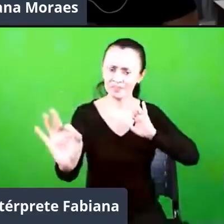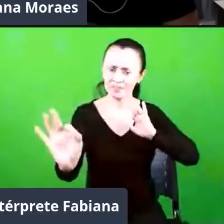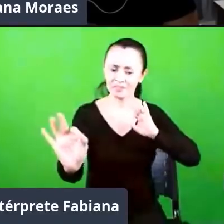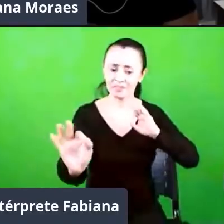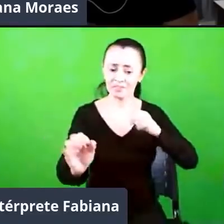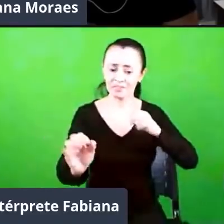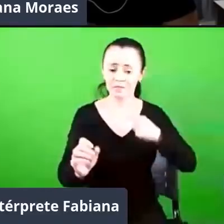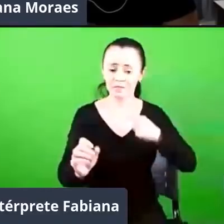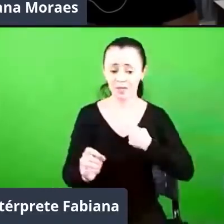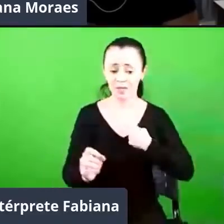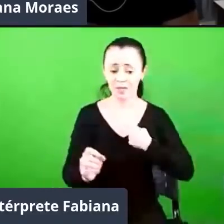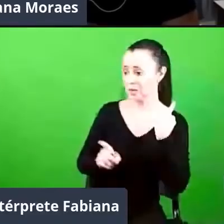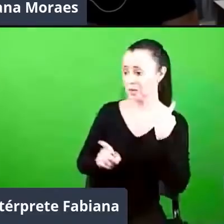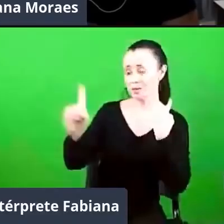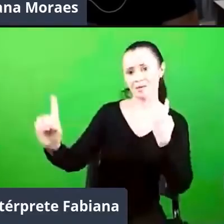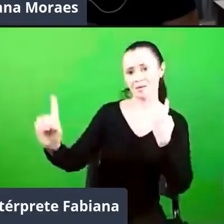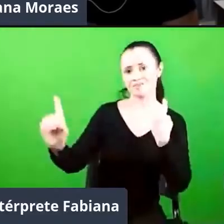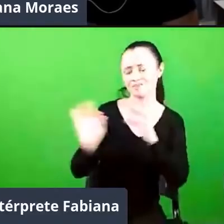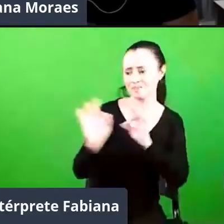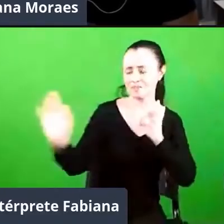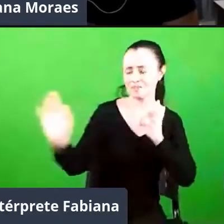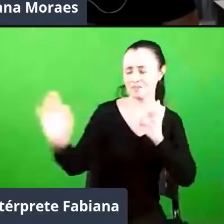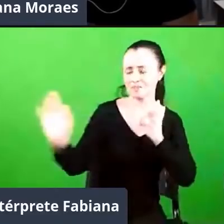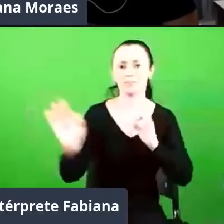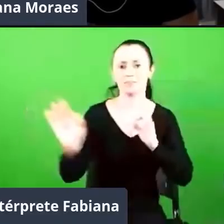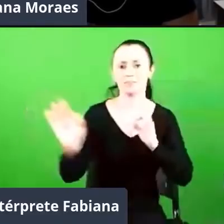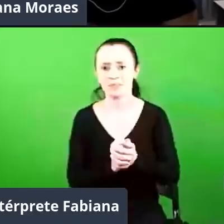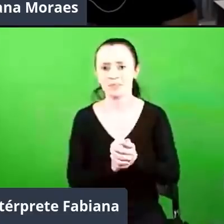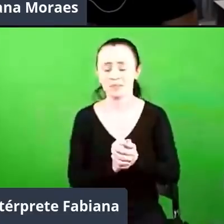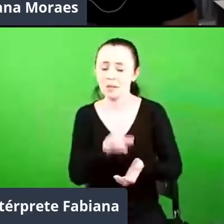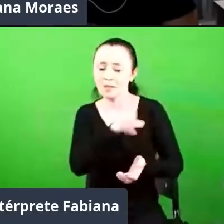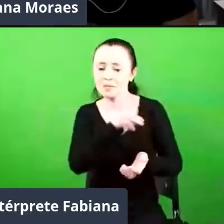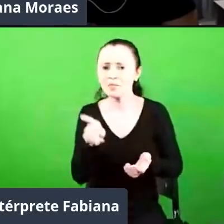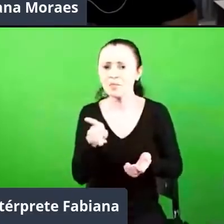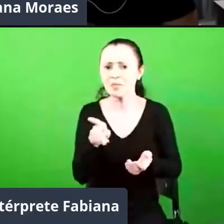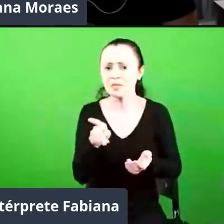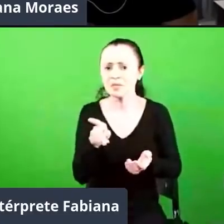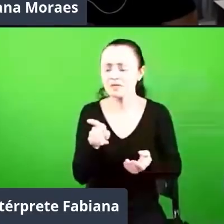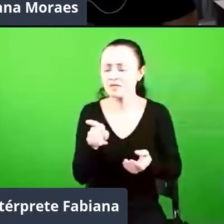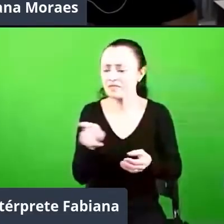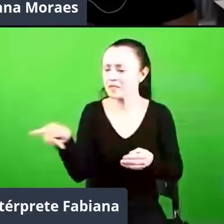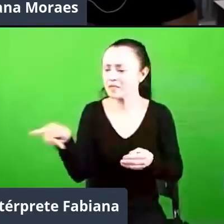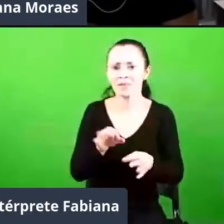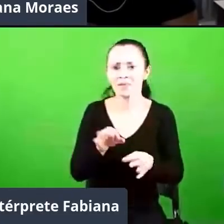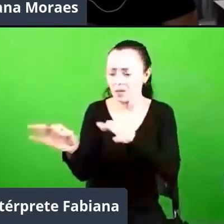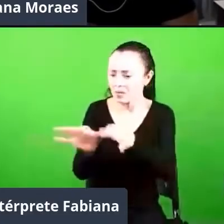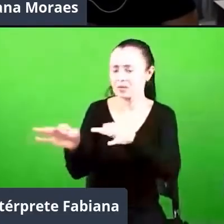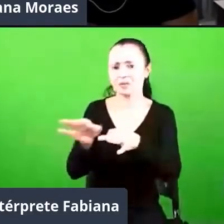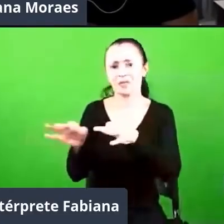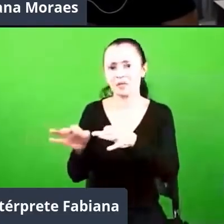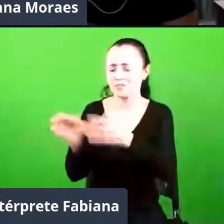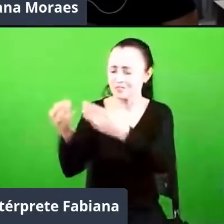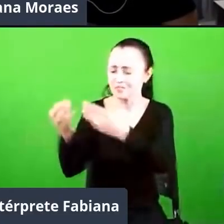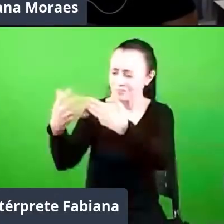dele, né? Onde a pessoa que vai orientar, nós não sabemos quais são as condições que essa pessoa tem